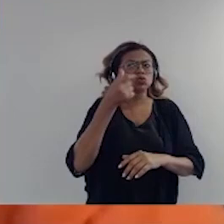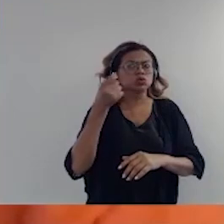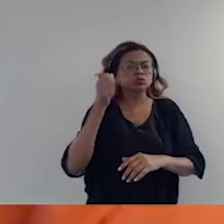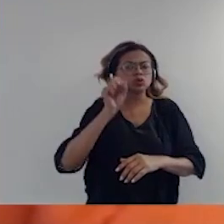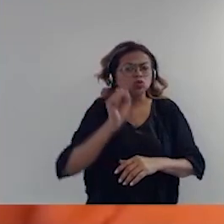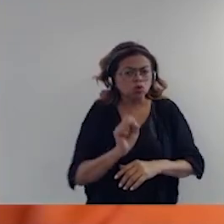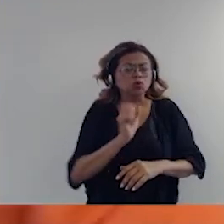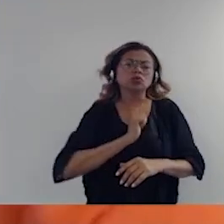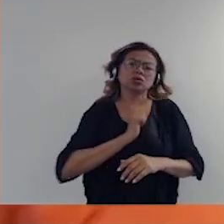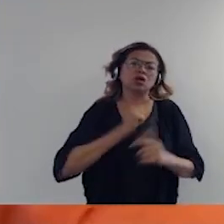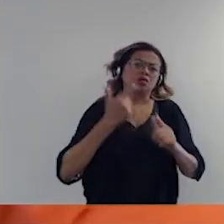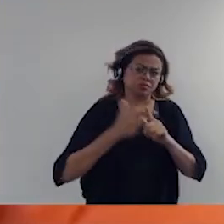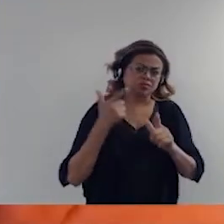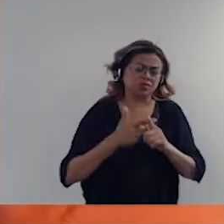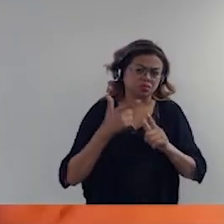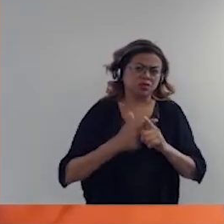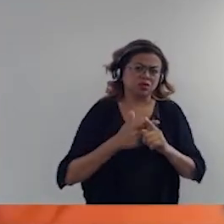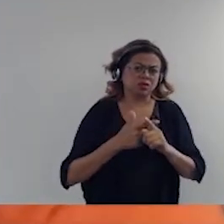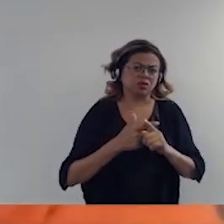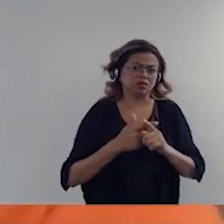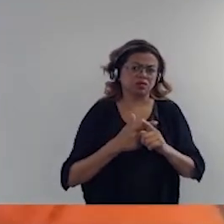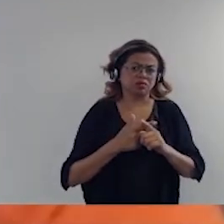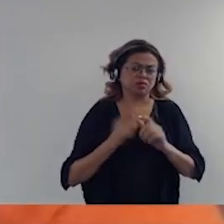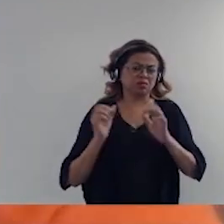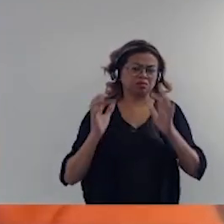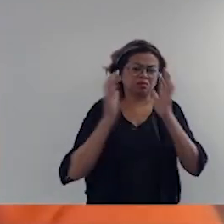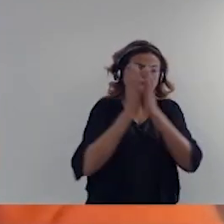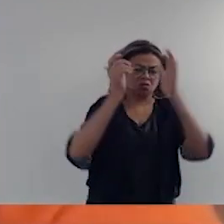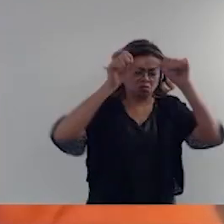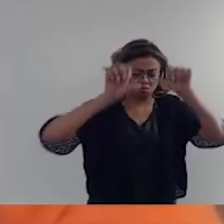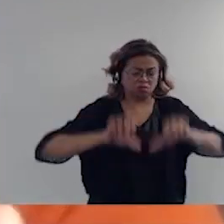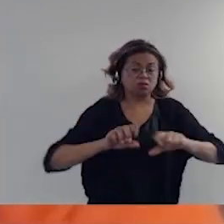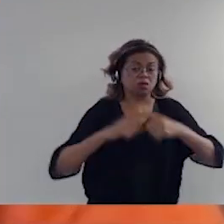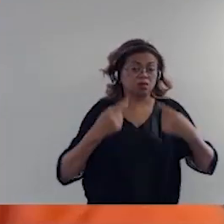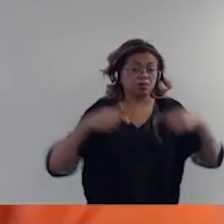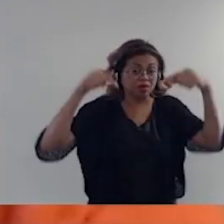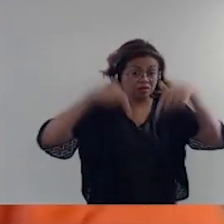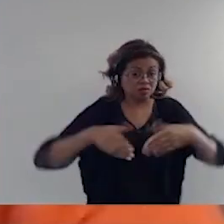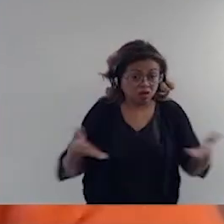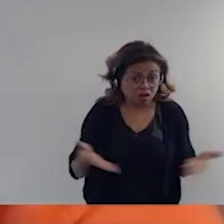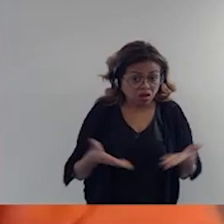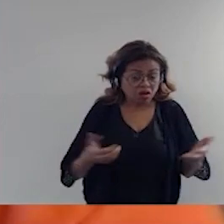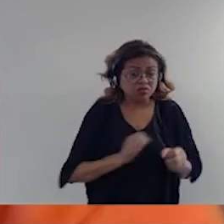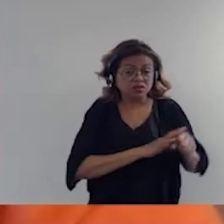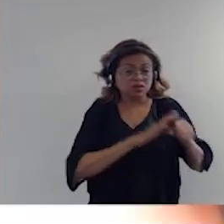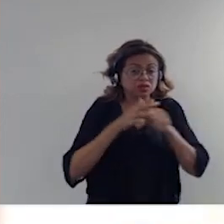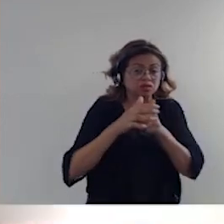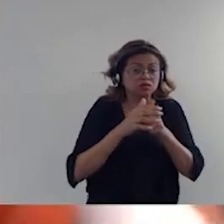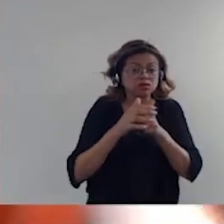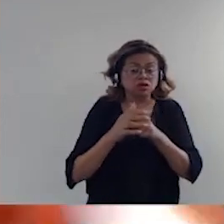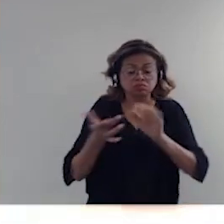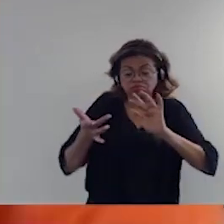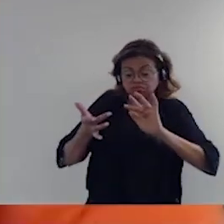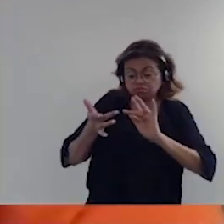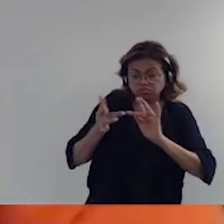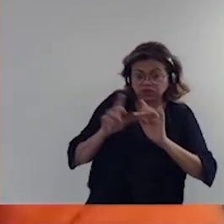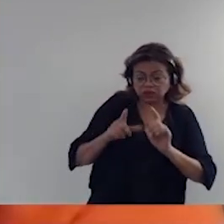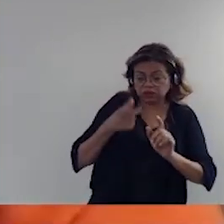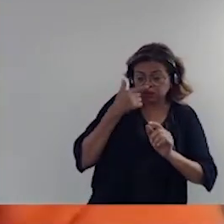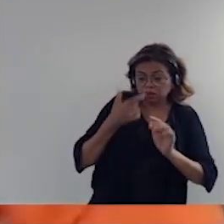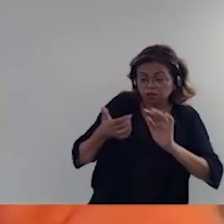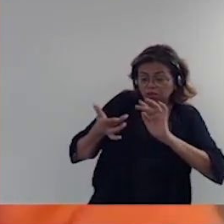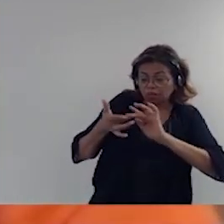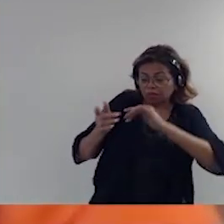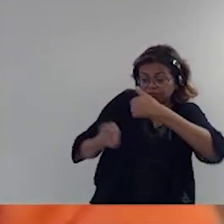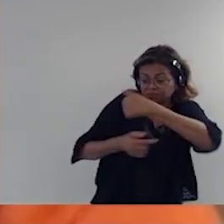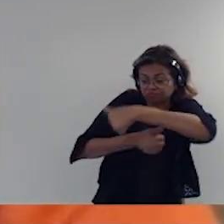2008. O colapso econômico agora ele é proveniente de um contágio ou da possibilidade de um